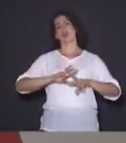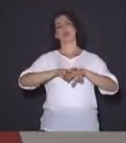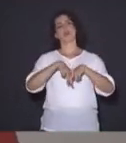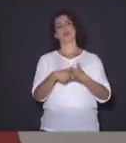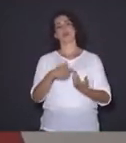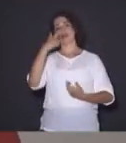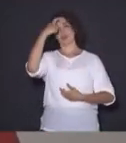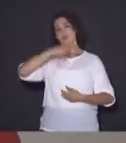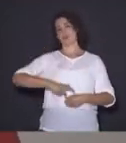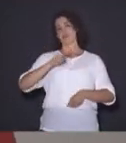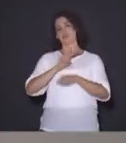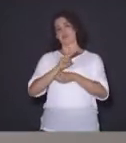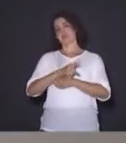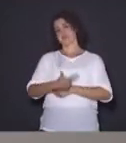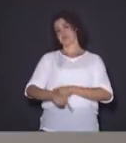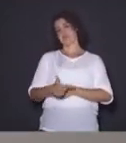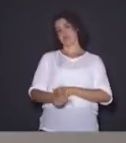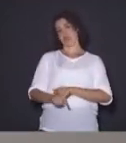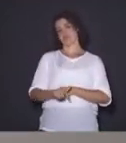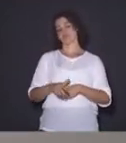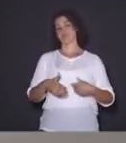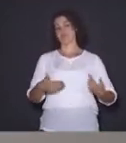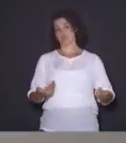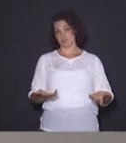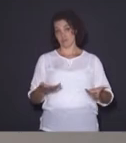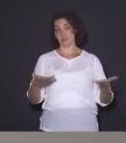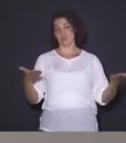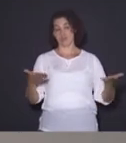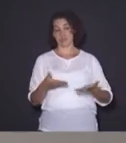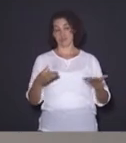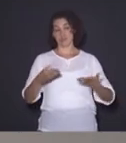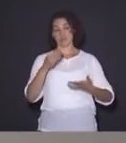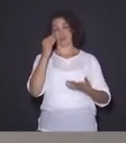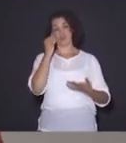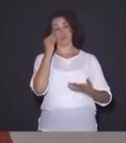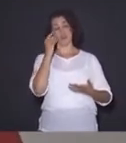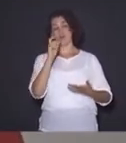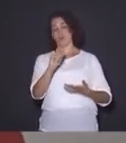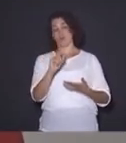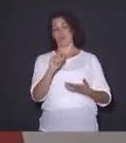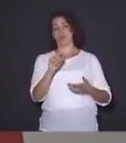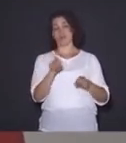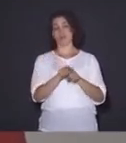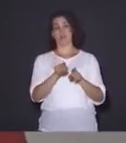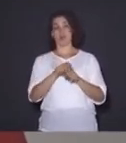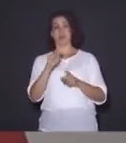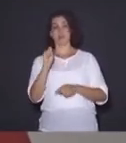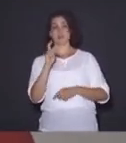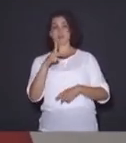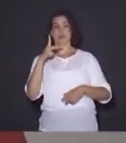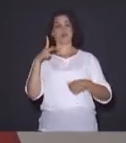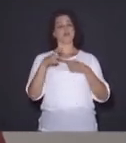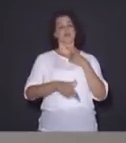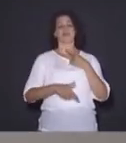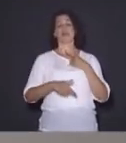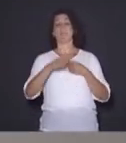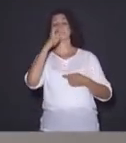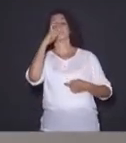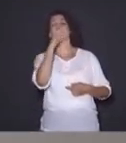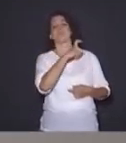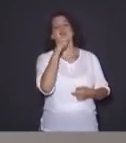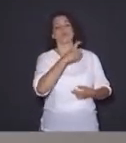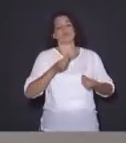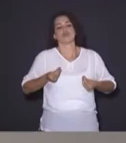mais proteção e agora vão tentar ir por cima da previdência de 19 em tim do povo brasileiro